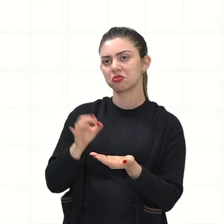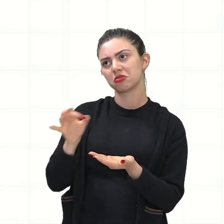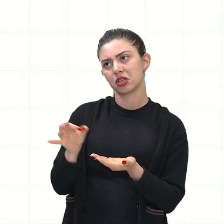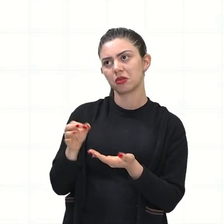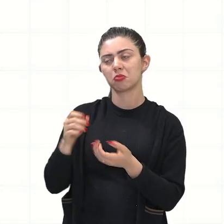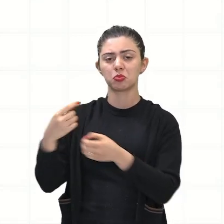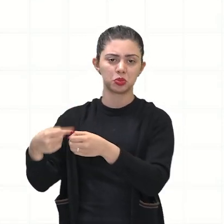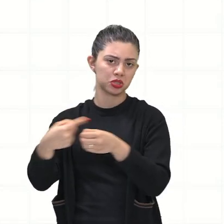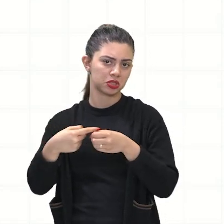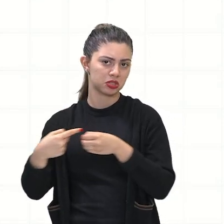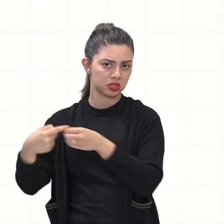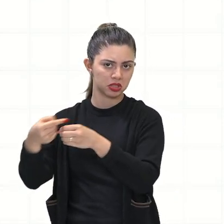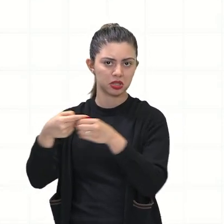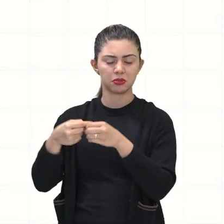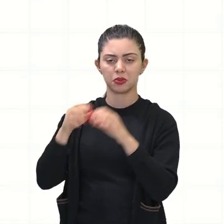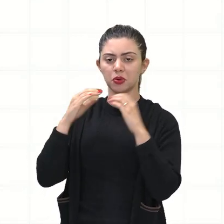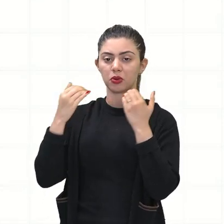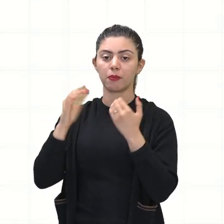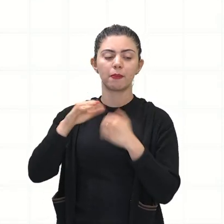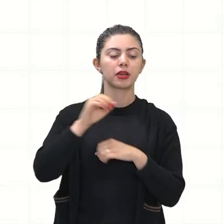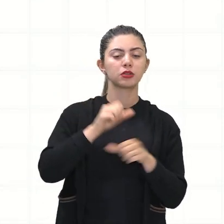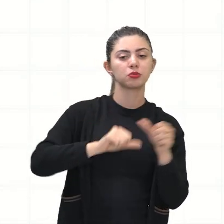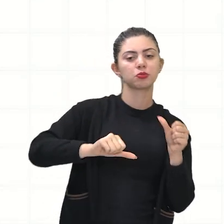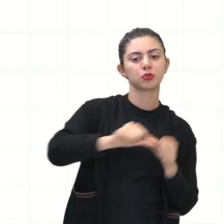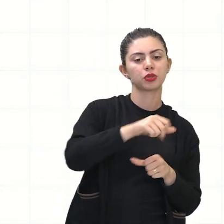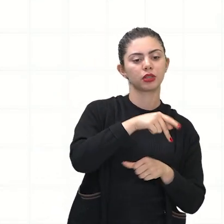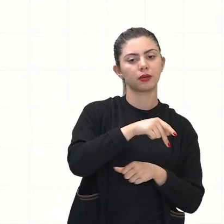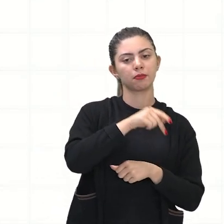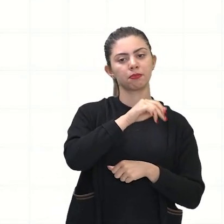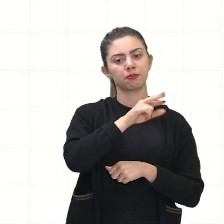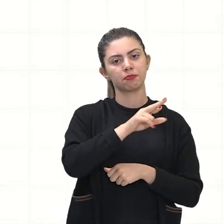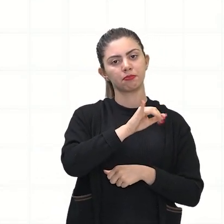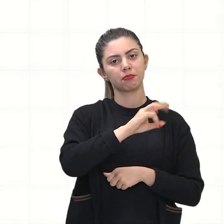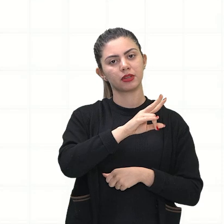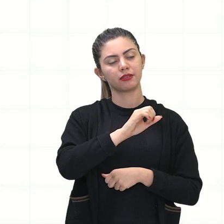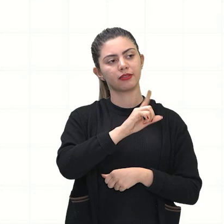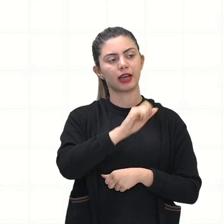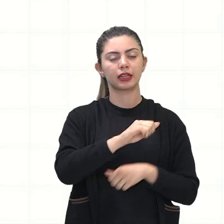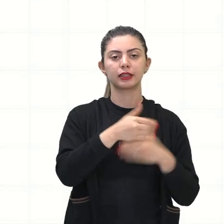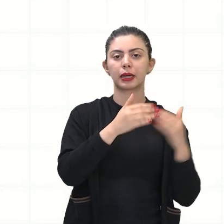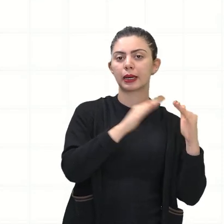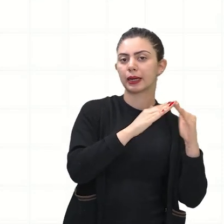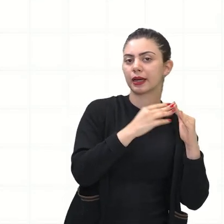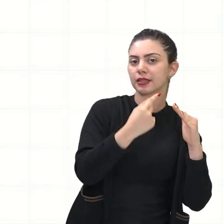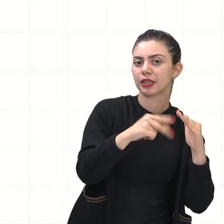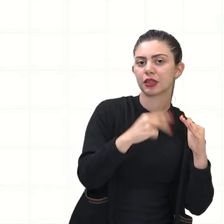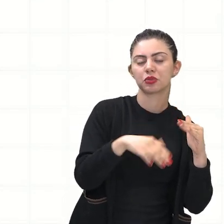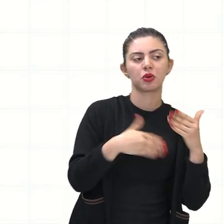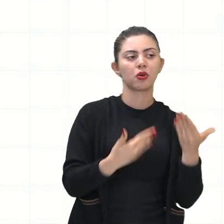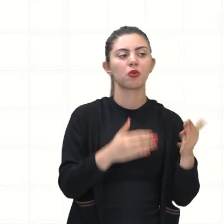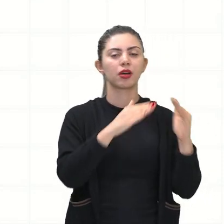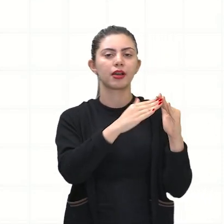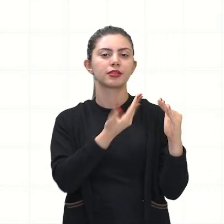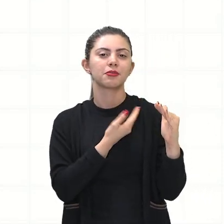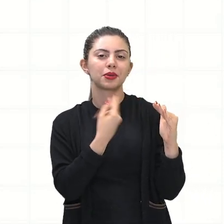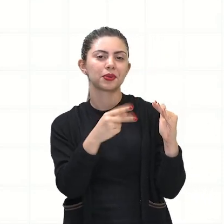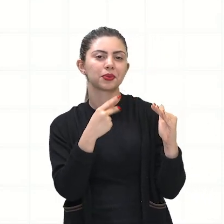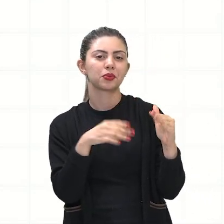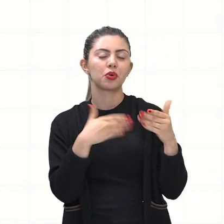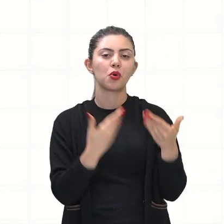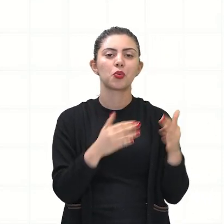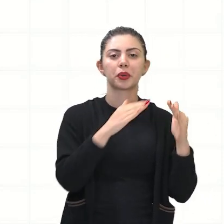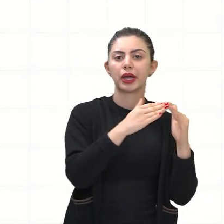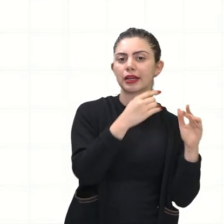repente município. Esfera privada, sua casa, a casa do amiguinho, da amiguinha, sua comunidade, de repente